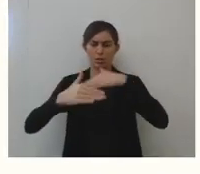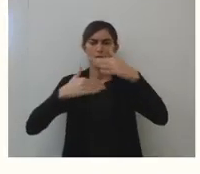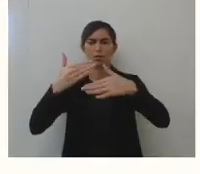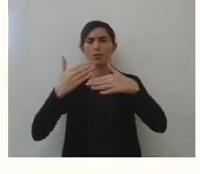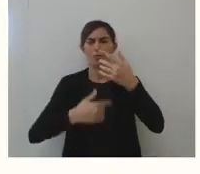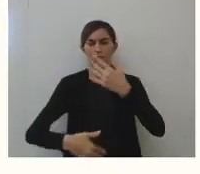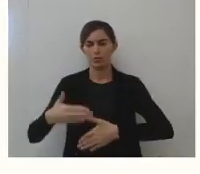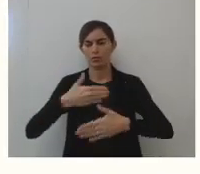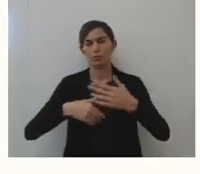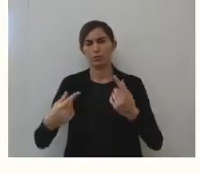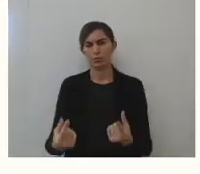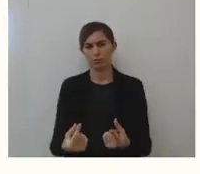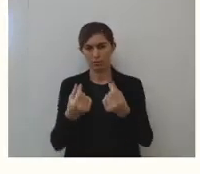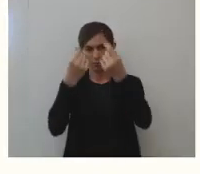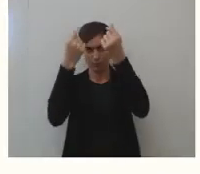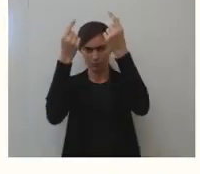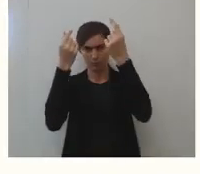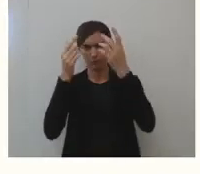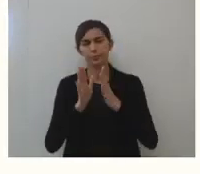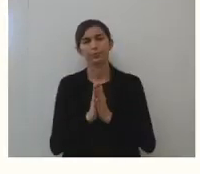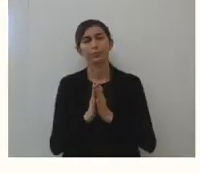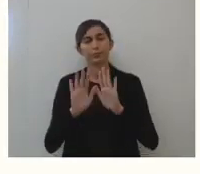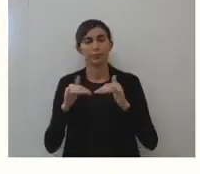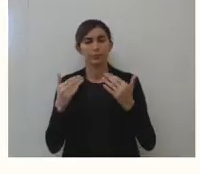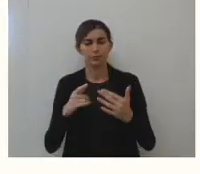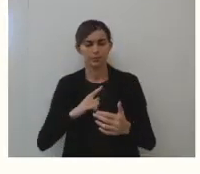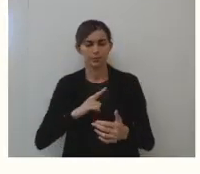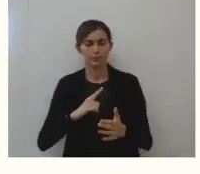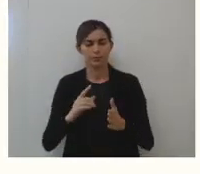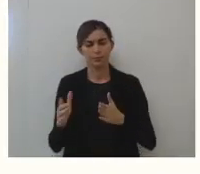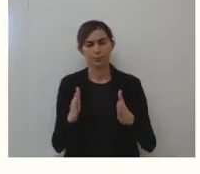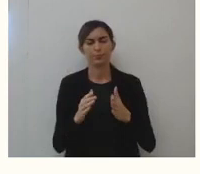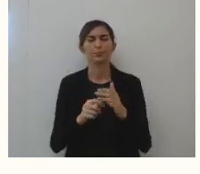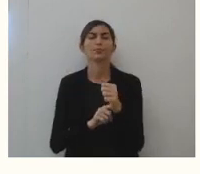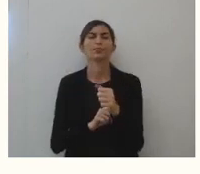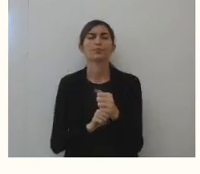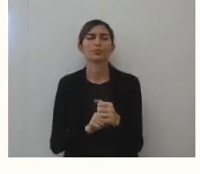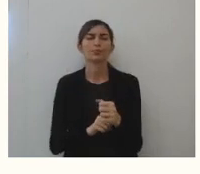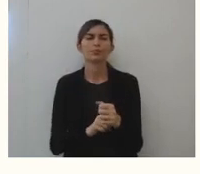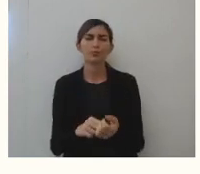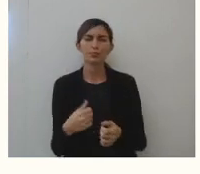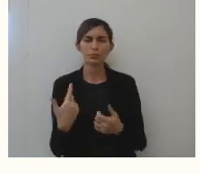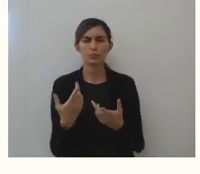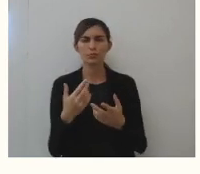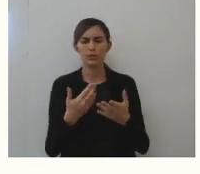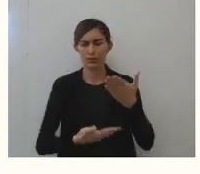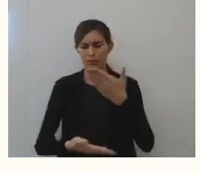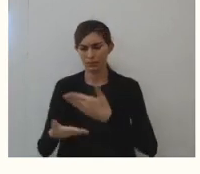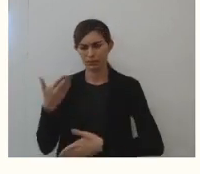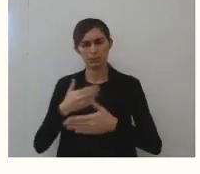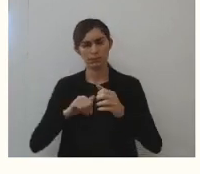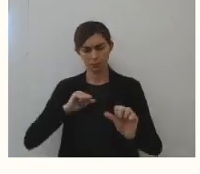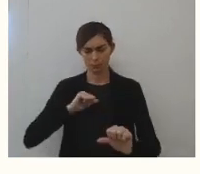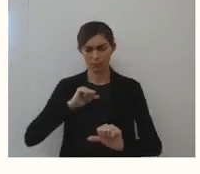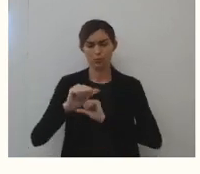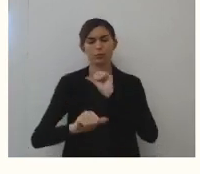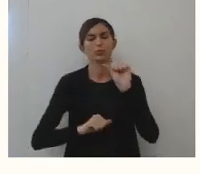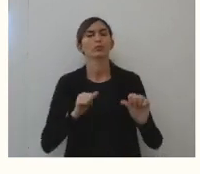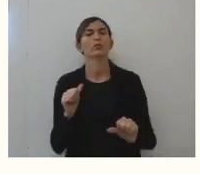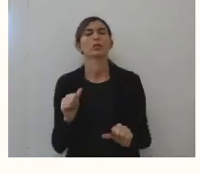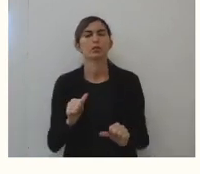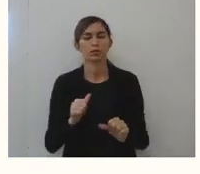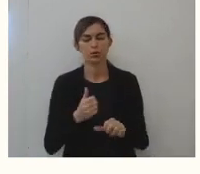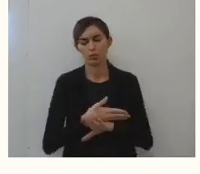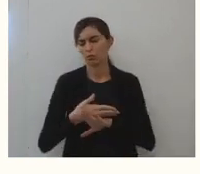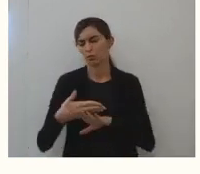relações capitalistas, certo? Então a gente vai ter aí digamos que é uma interseção, uma mudança entre o